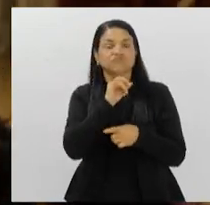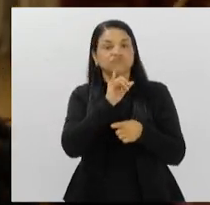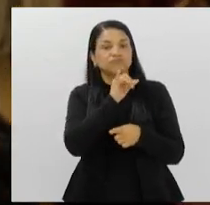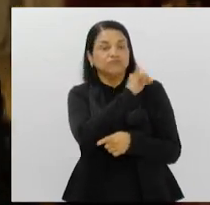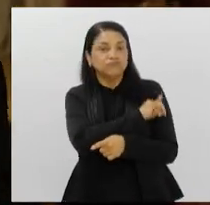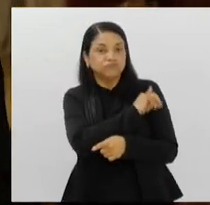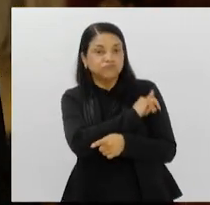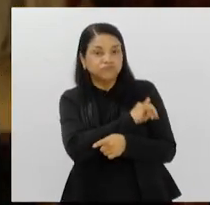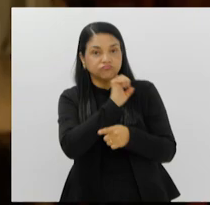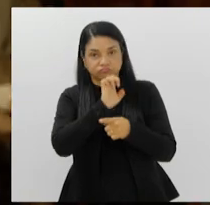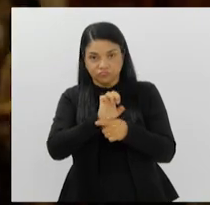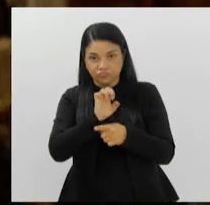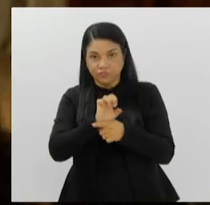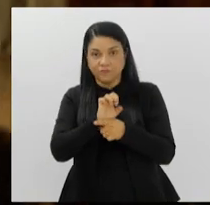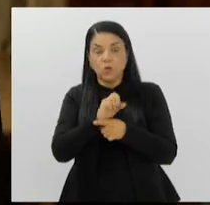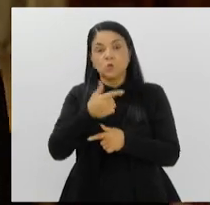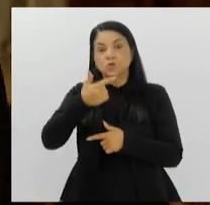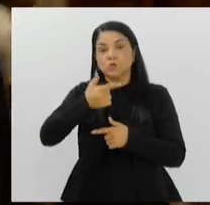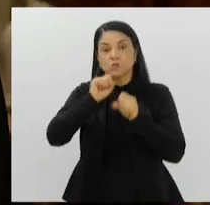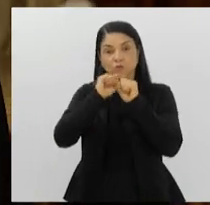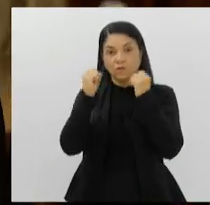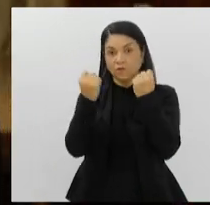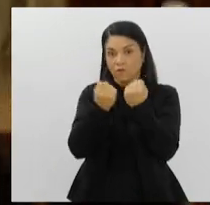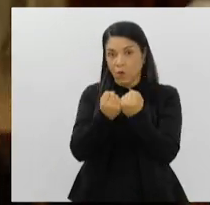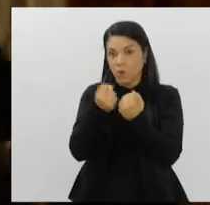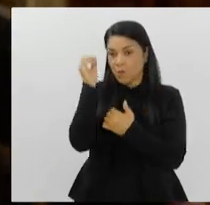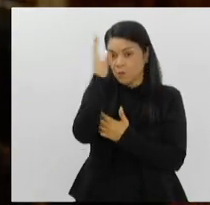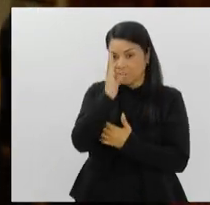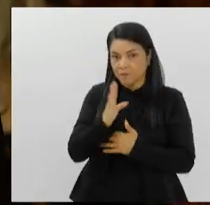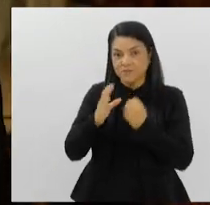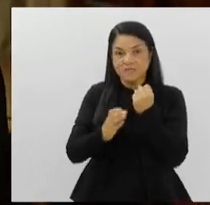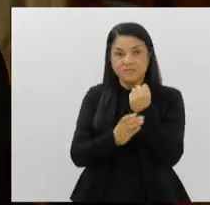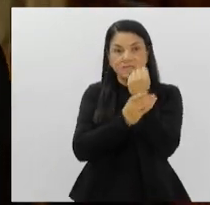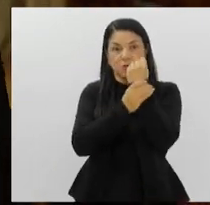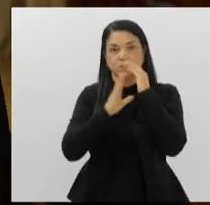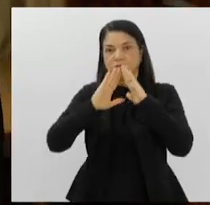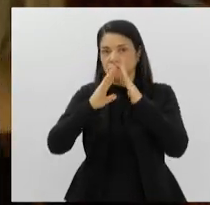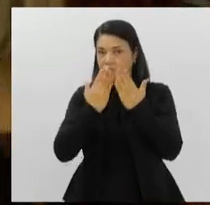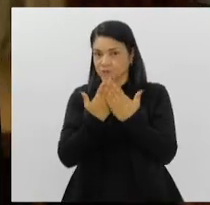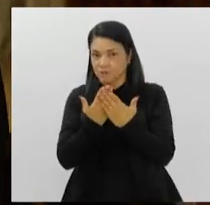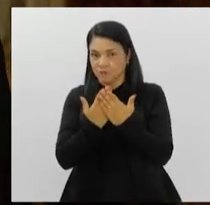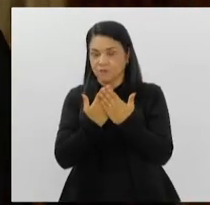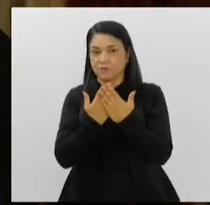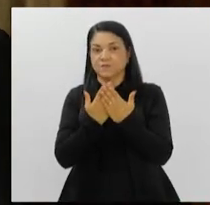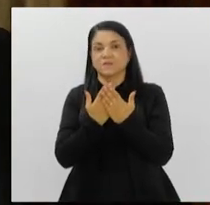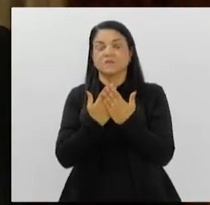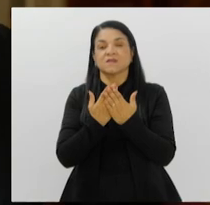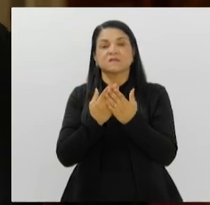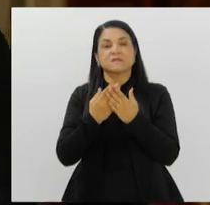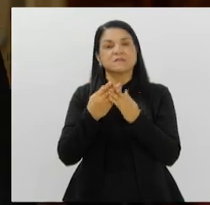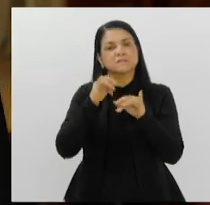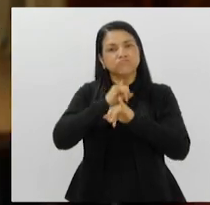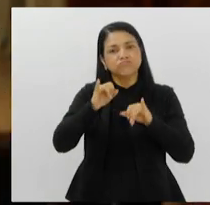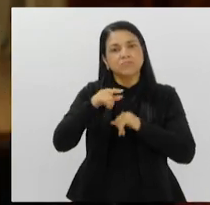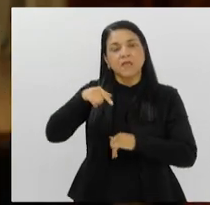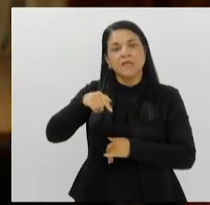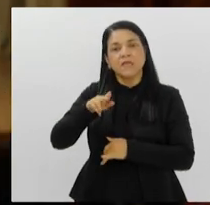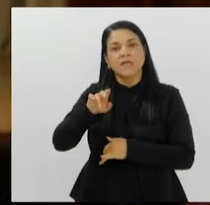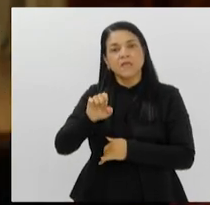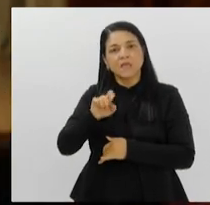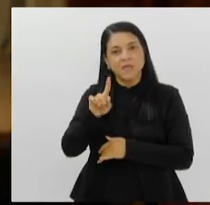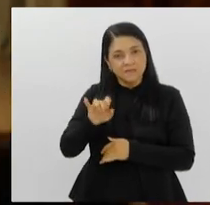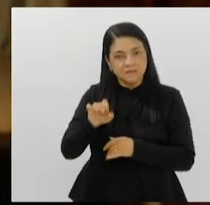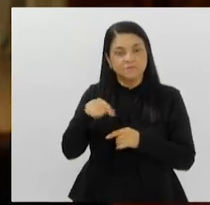esse 2º Fórum Nacional de Segurança Escolar, trazendo case de sucesso que nós